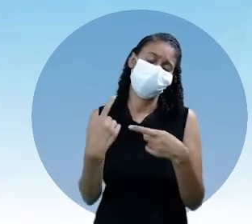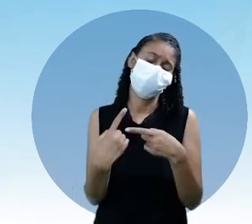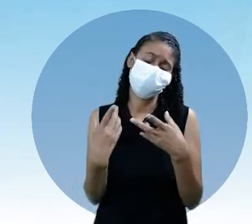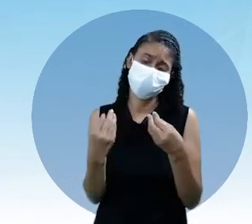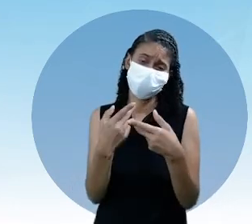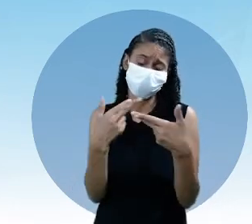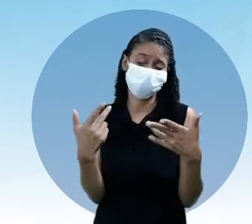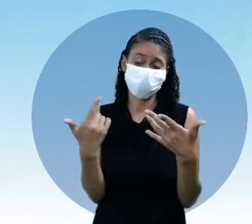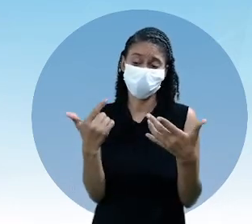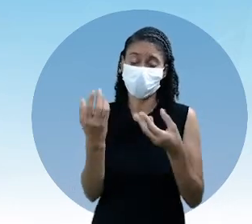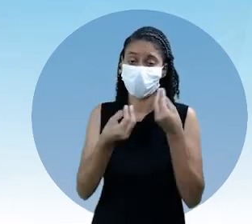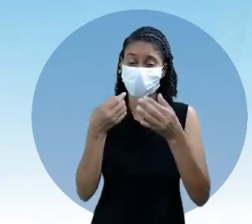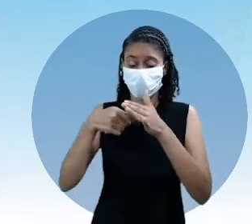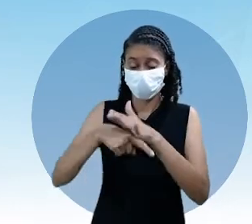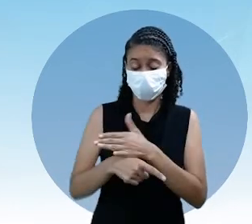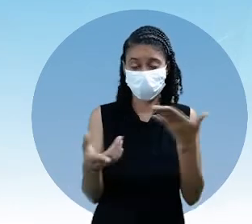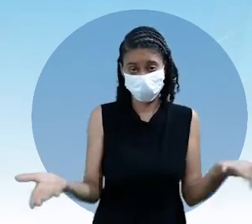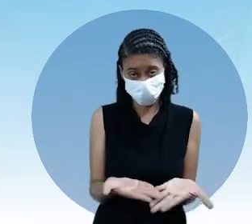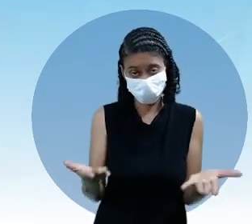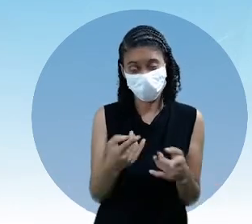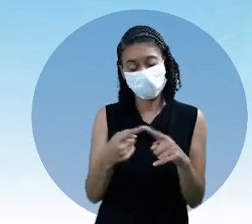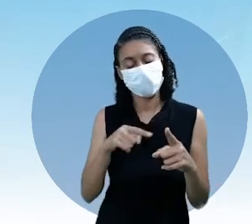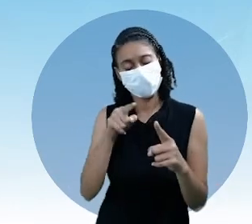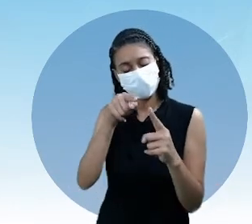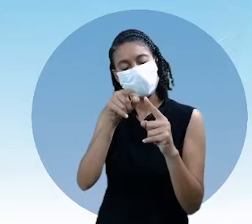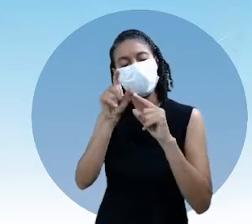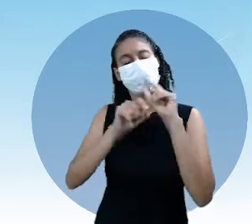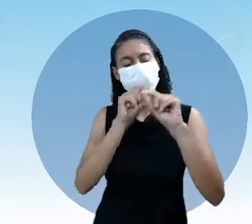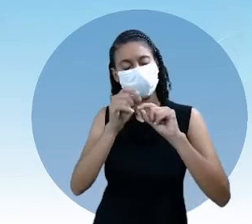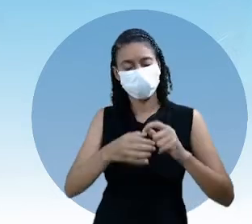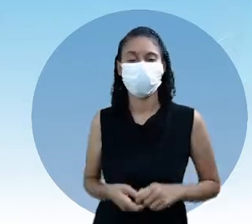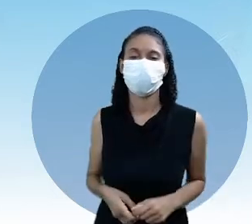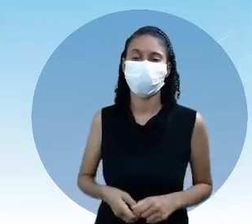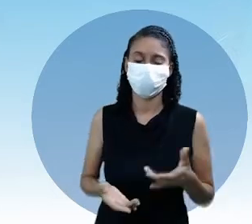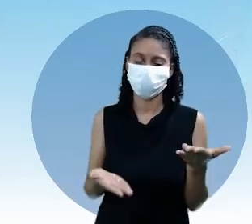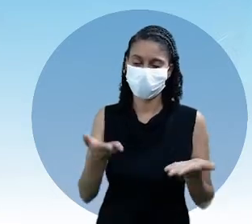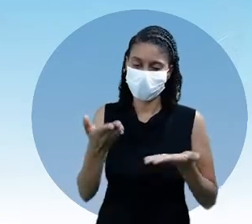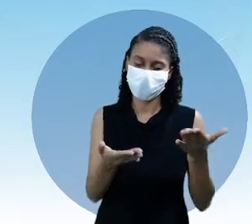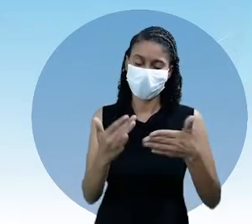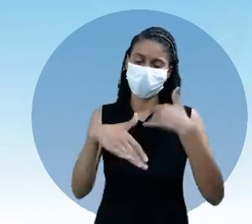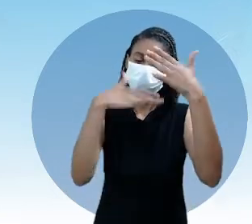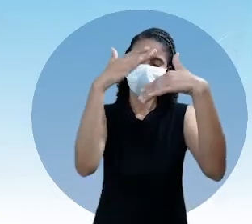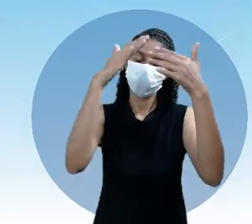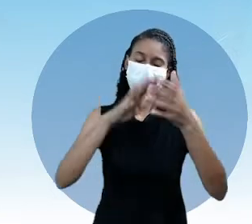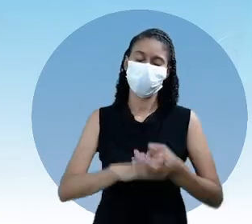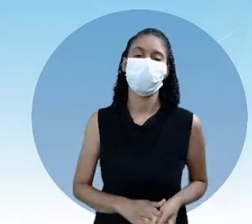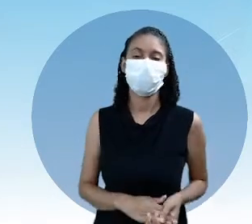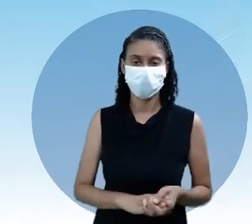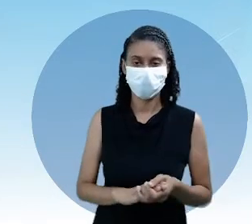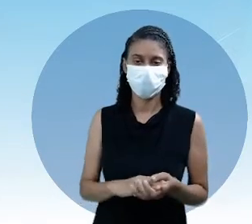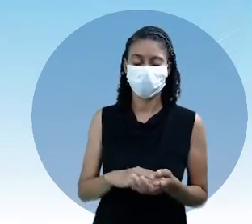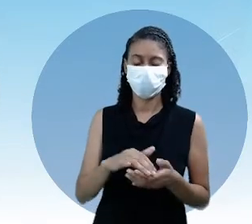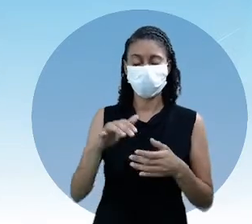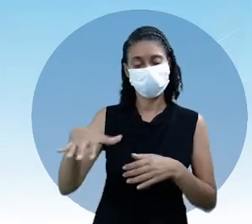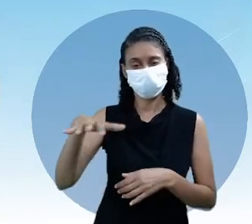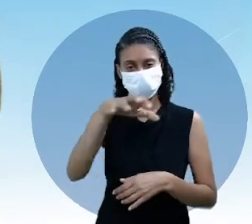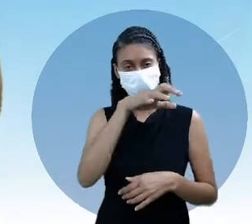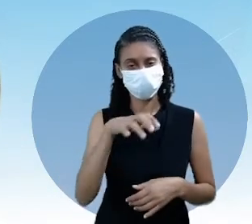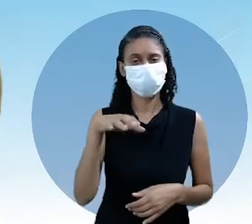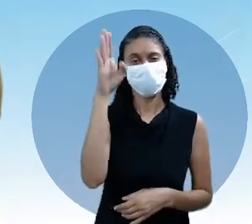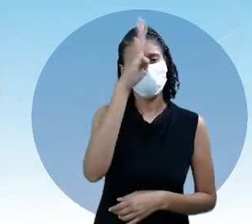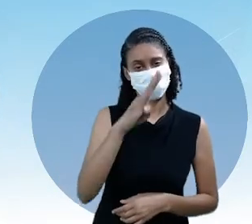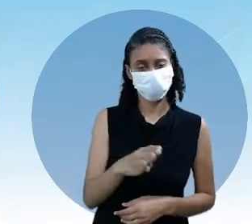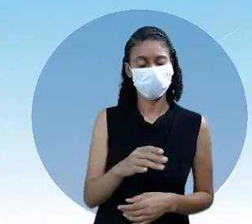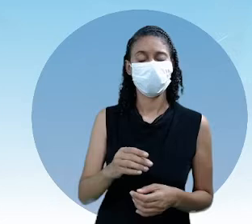gente aprofundar aqui, mas que o grande objetivo era esse, certo? De equilibrar o desenvolvimento entre as várias regiões do Brasil, que